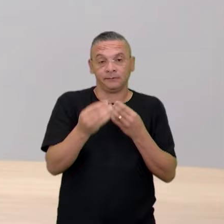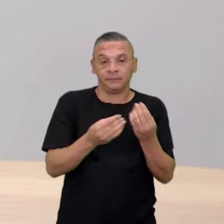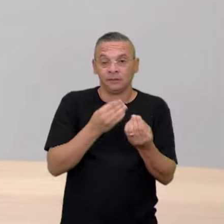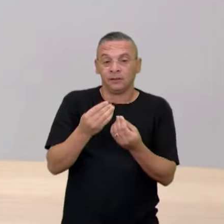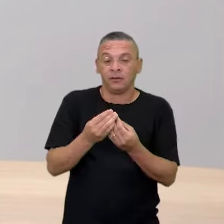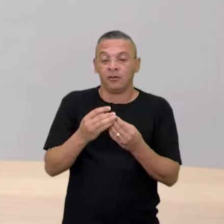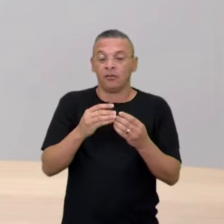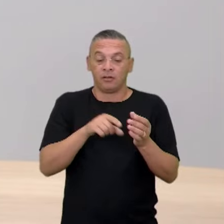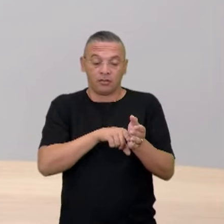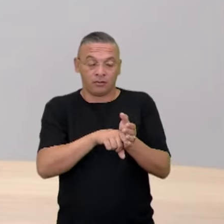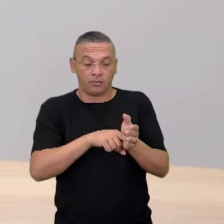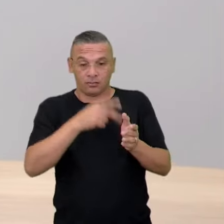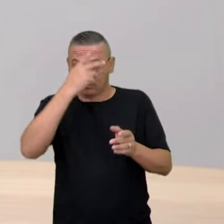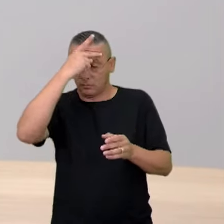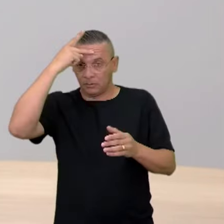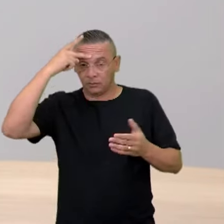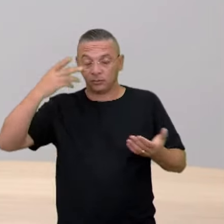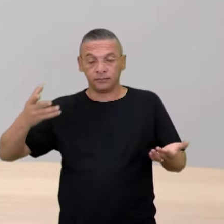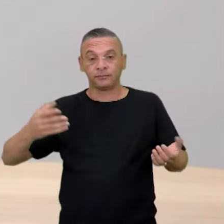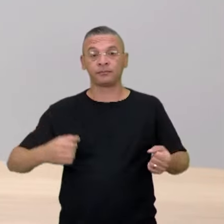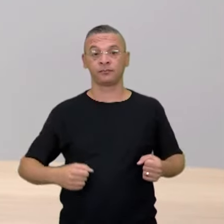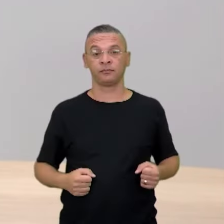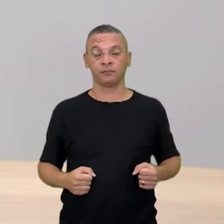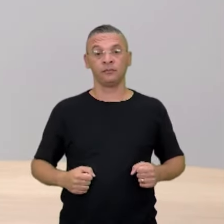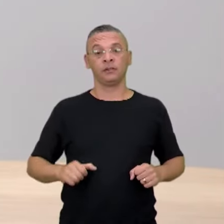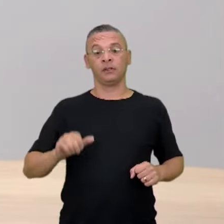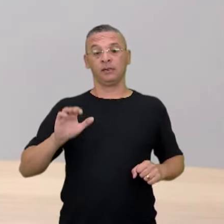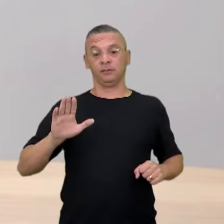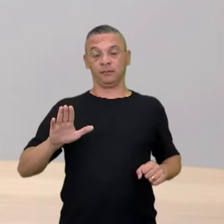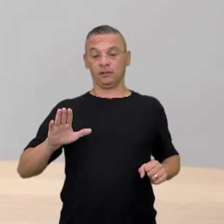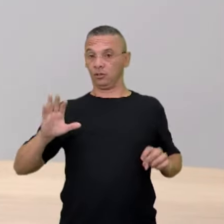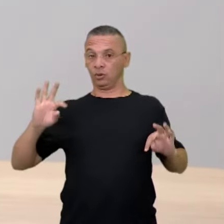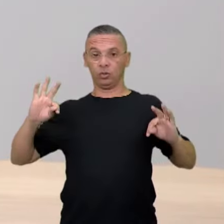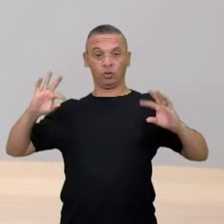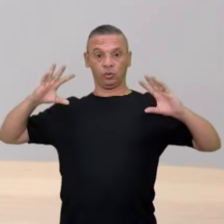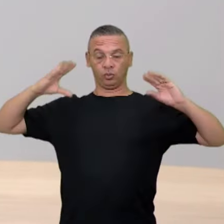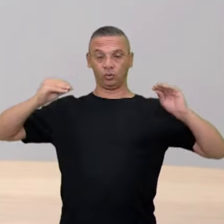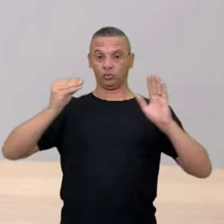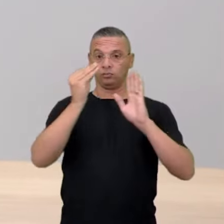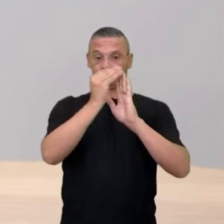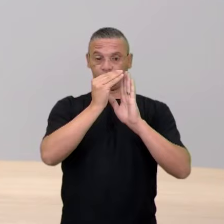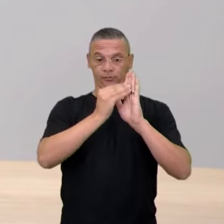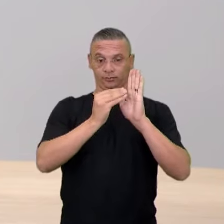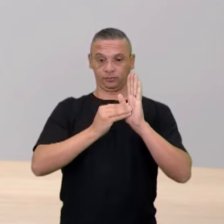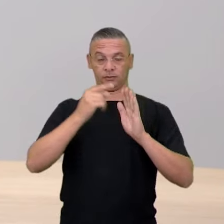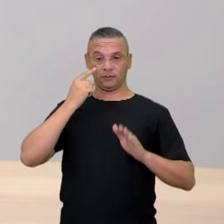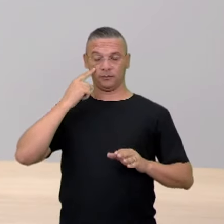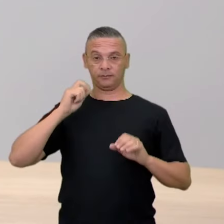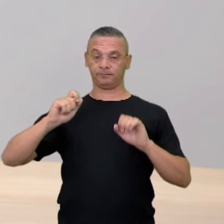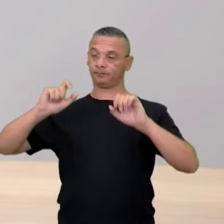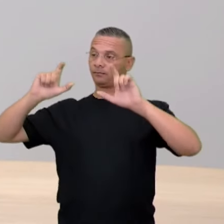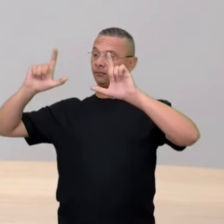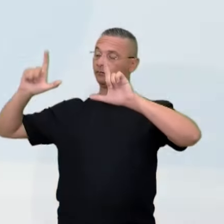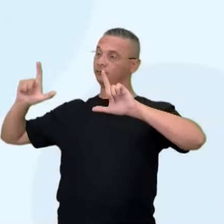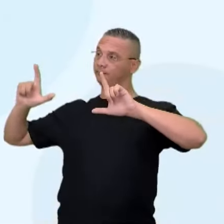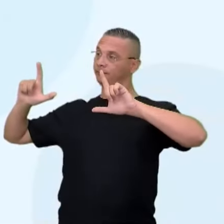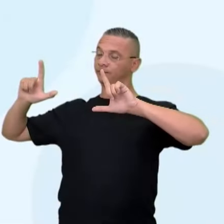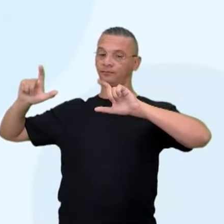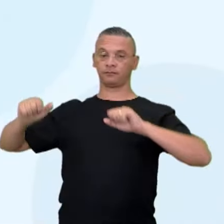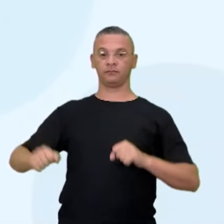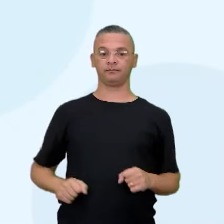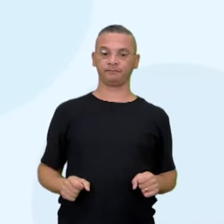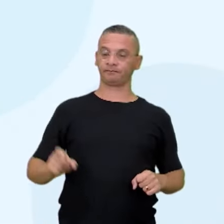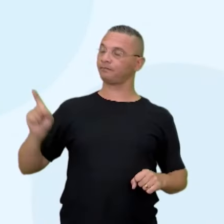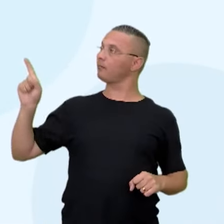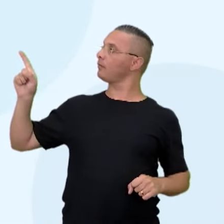a análise do leitor, né? Para tudo isso é colocado para vocês, vamos à tela de novo para as orientações do uso do